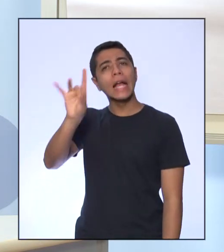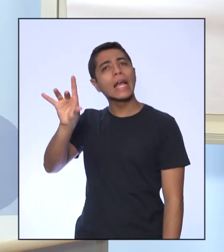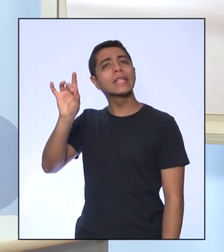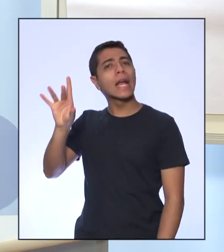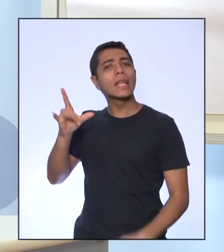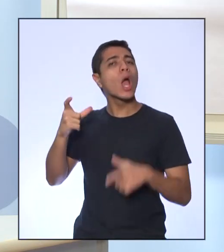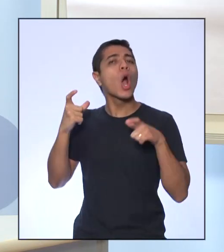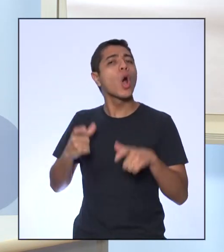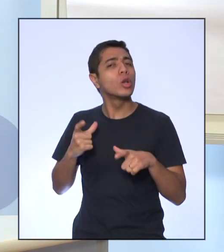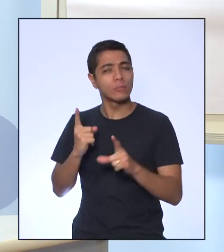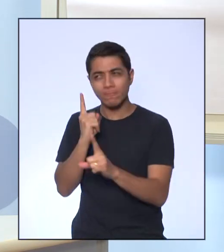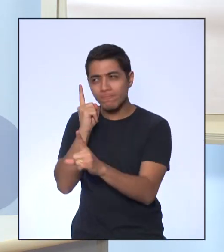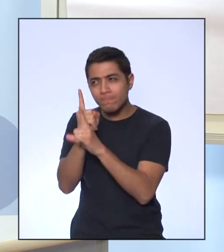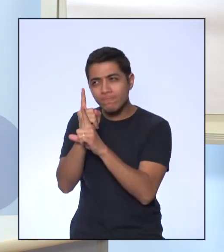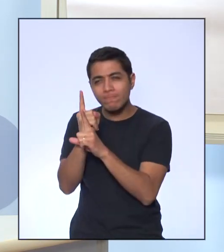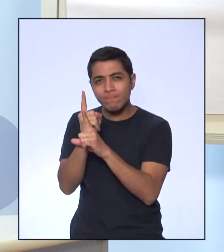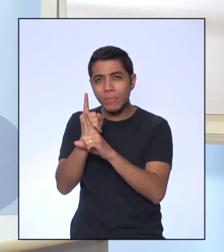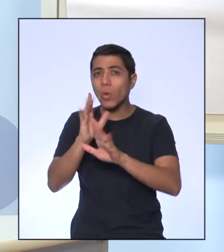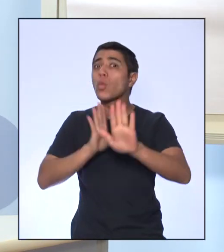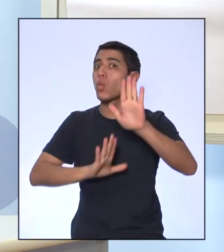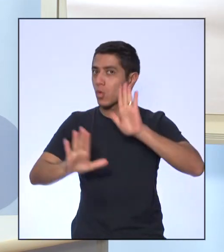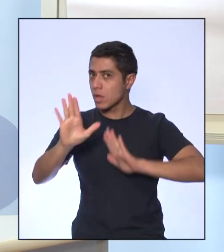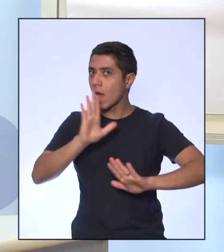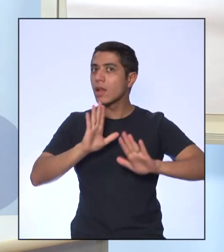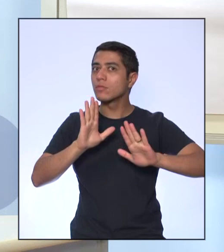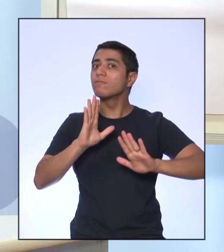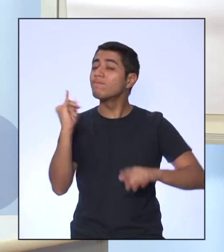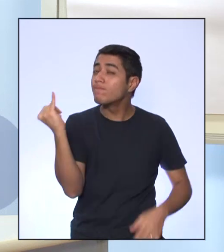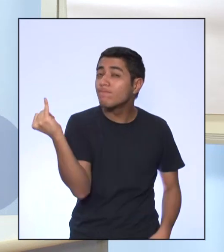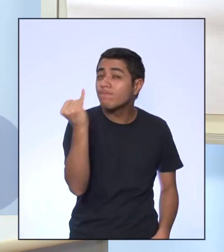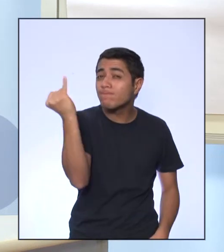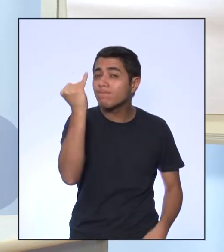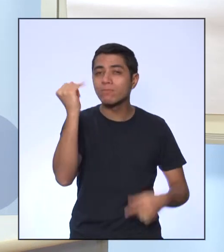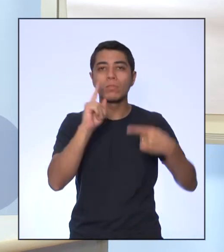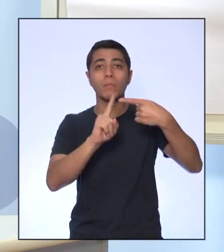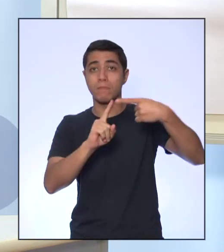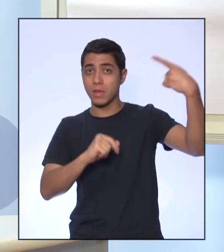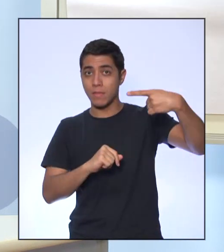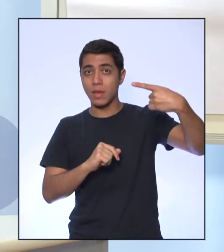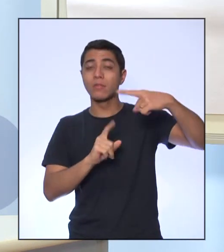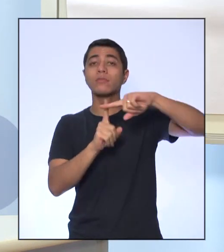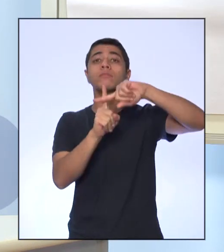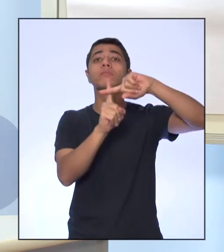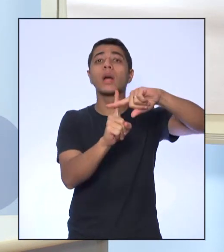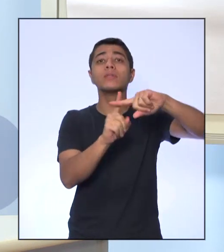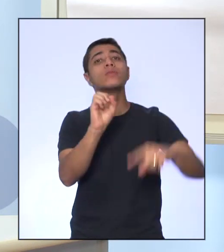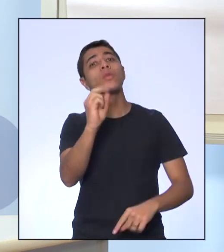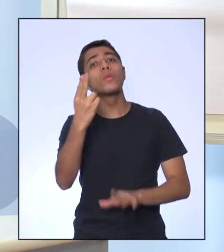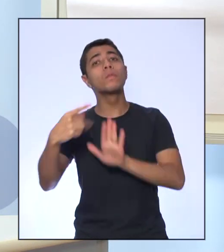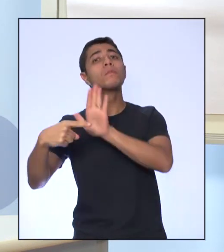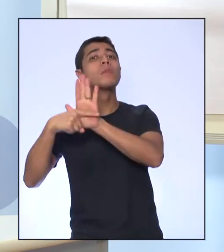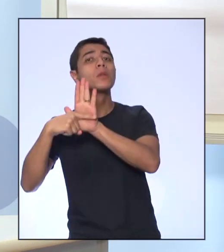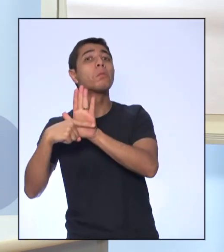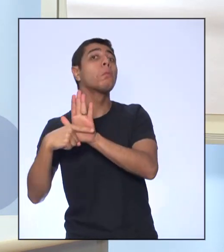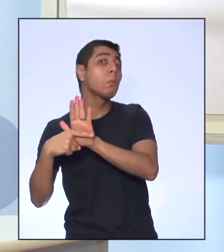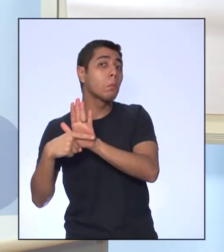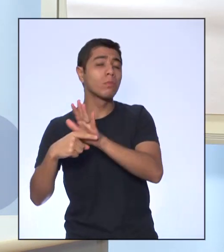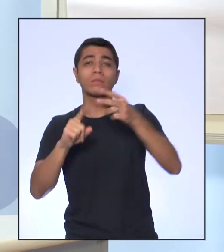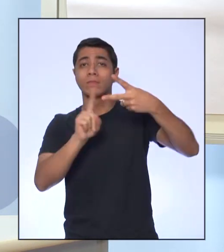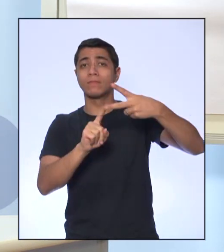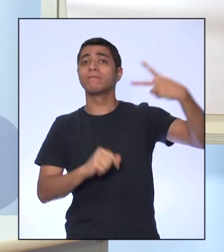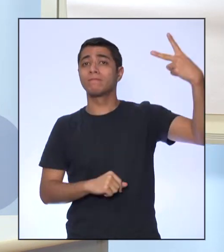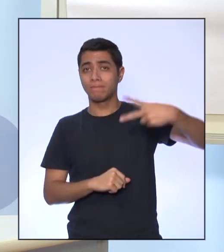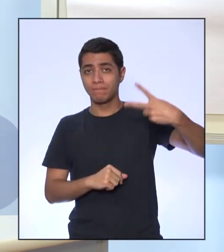duas coisas o primeiro o sinal é muito importante em qual quadrante ele está segunda coisa qual é o